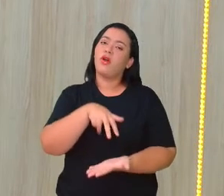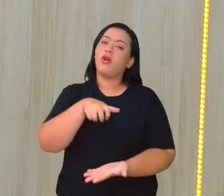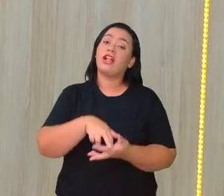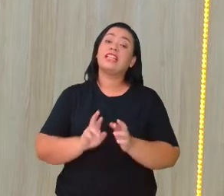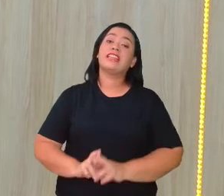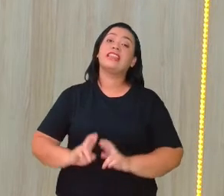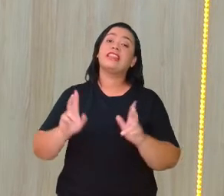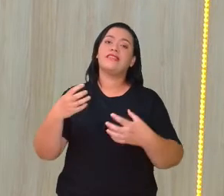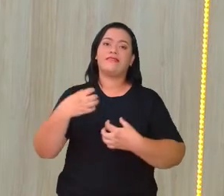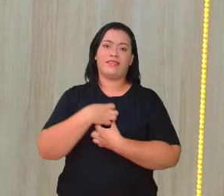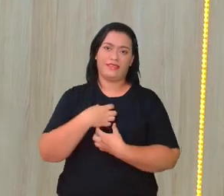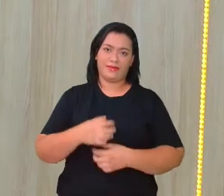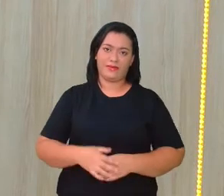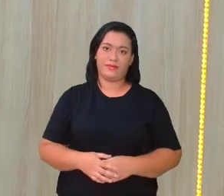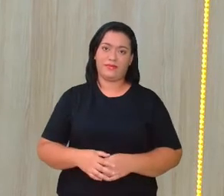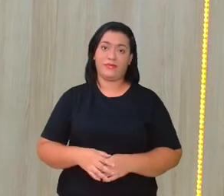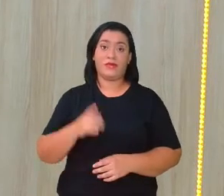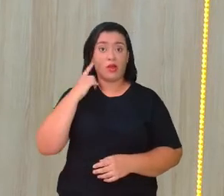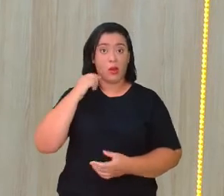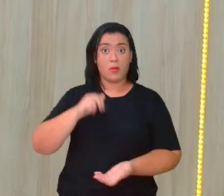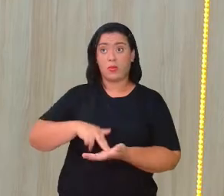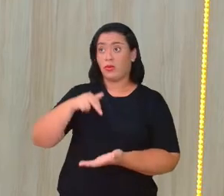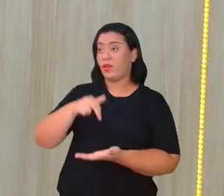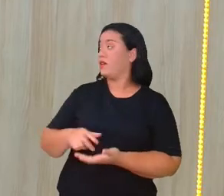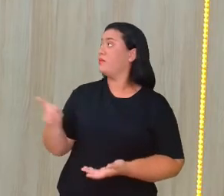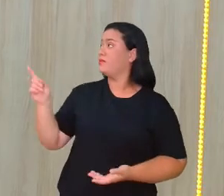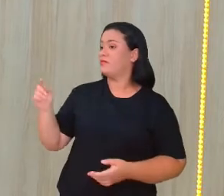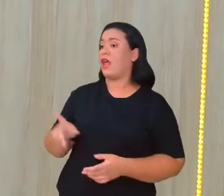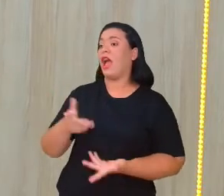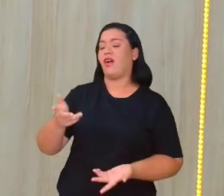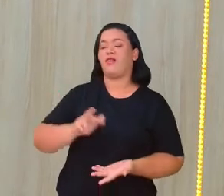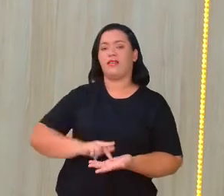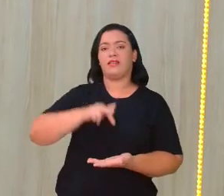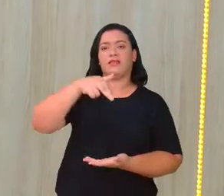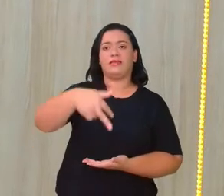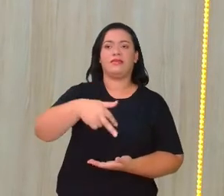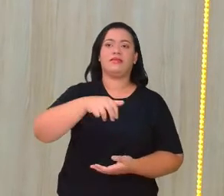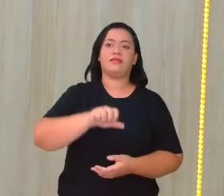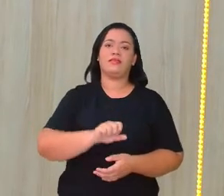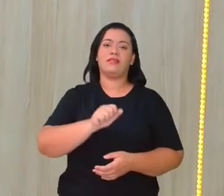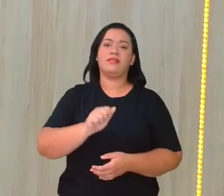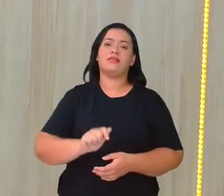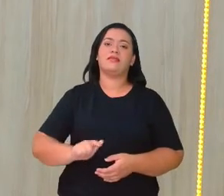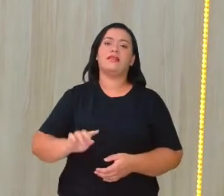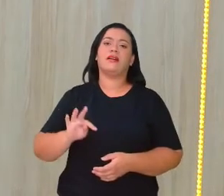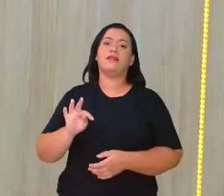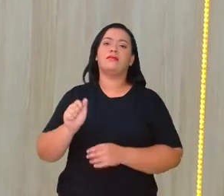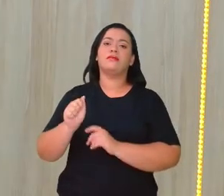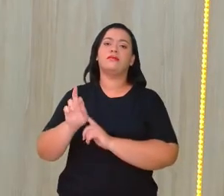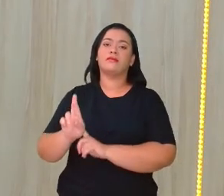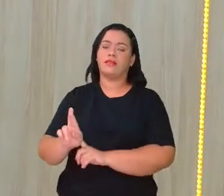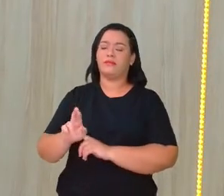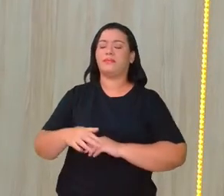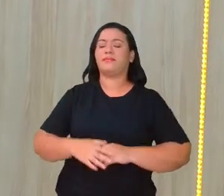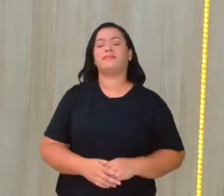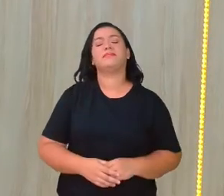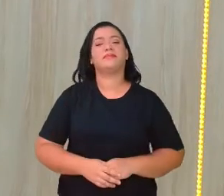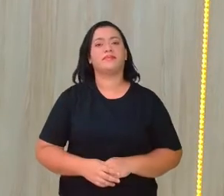forma diferente. Então é diferente eu pular e eu saltar, né? Eu saio de um ponto a outro quando eu